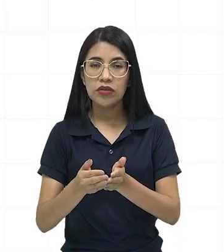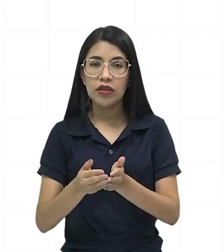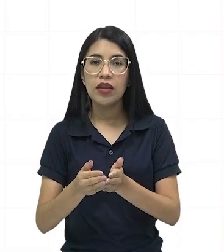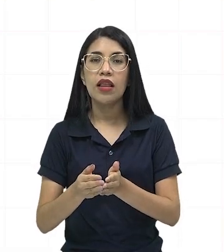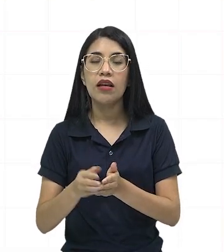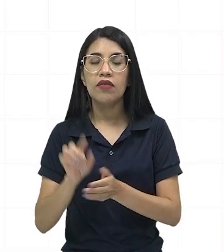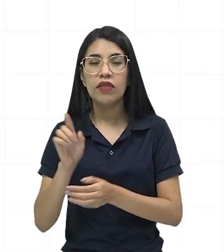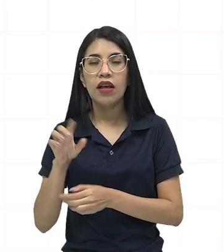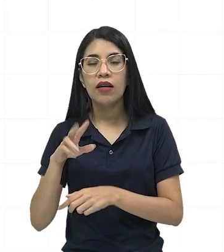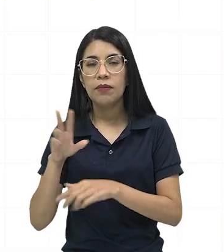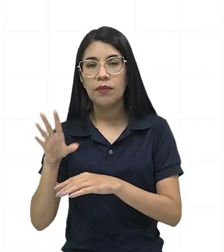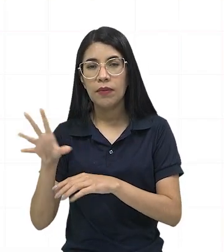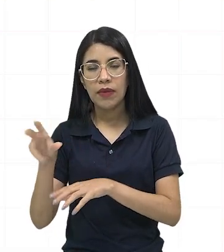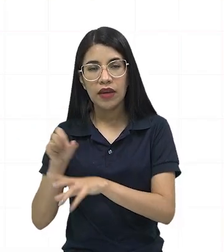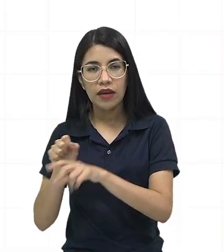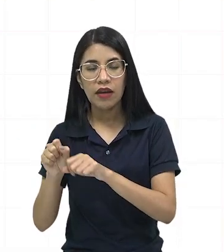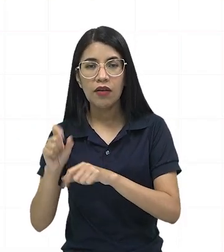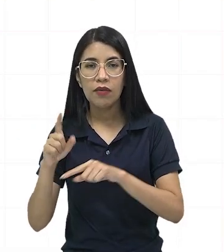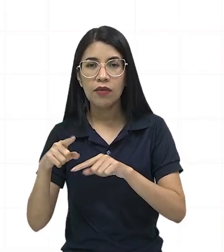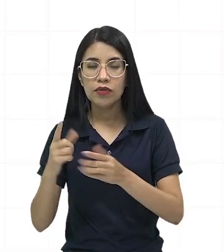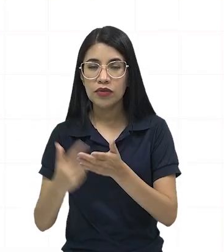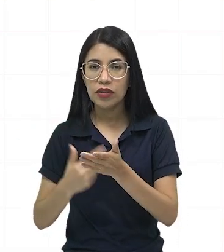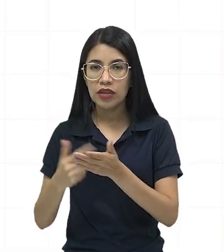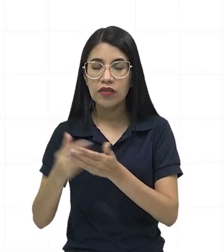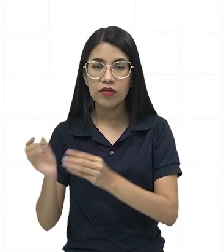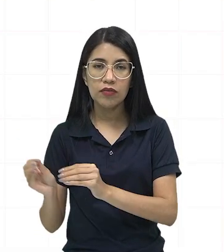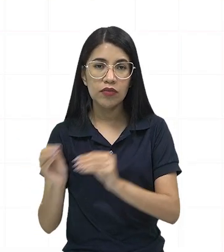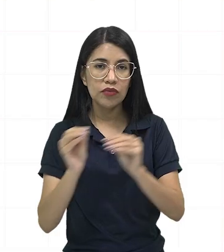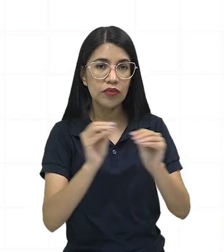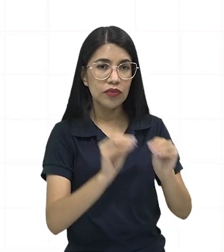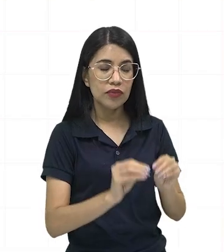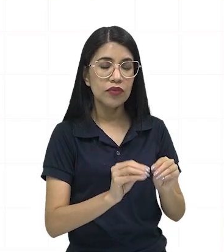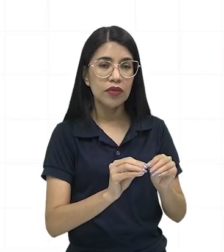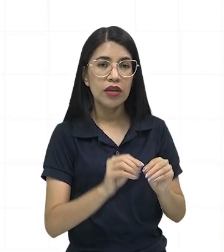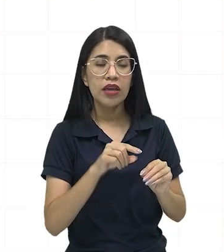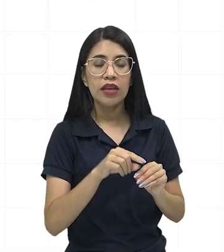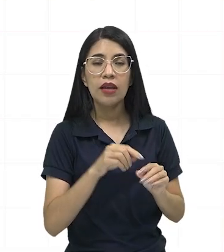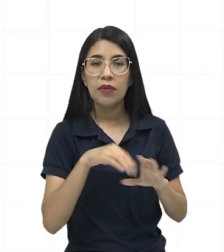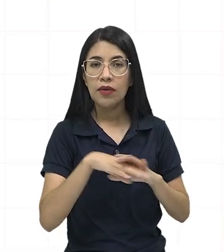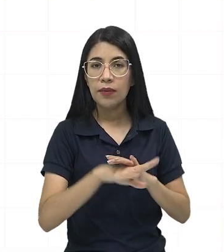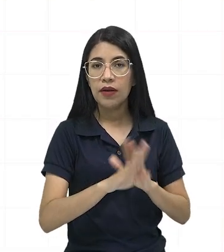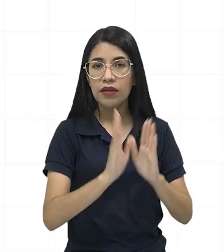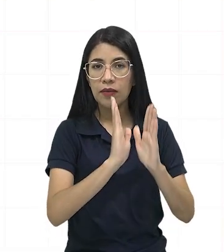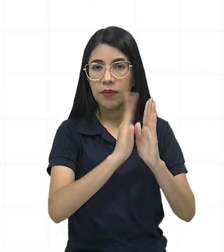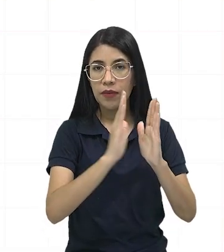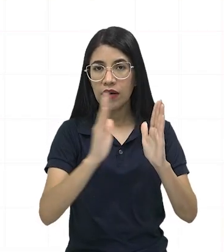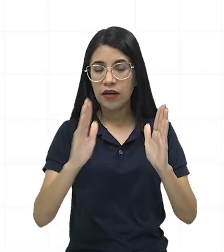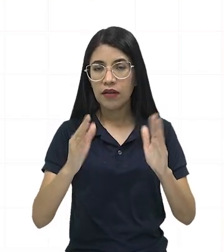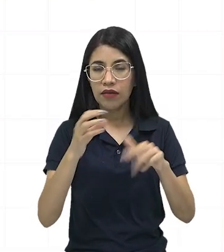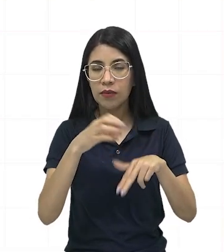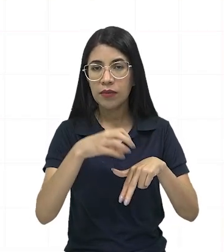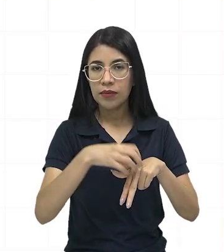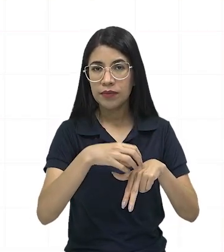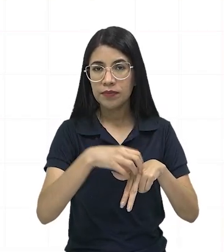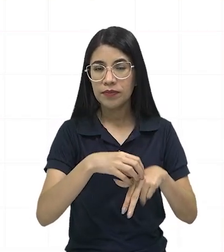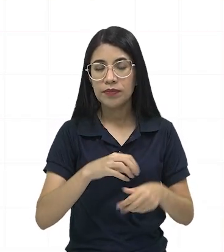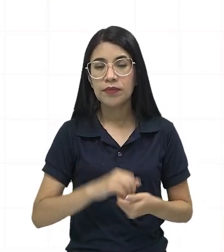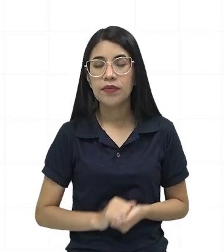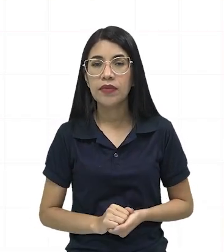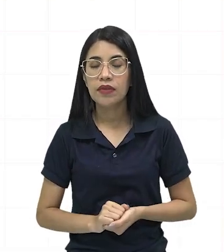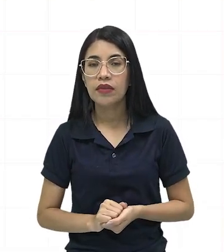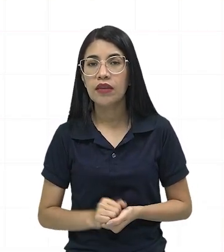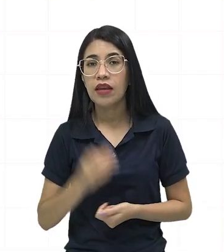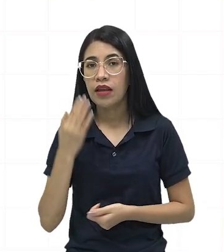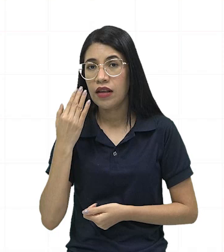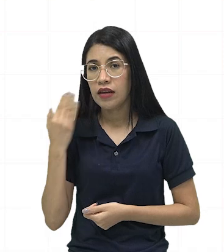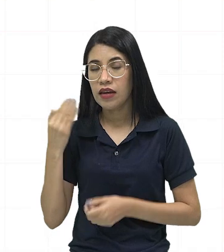trazer esse material, e um local para guardar esse material vai ser a Real Biblioteca, ou Biblioteca Real, tá? Que vai